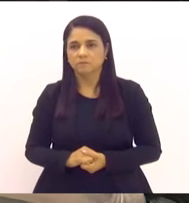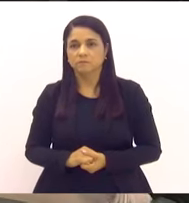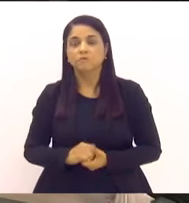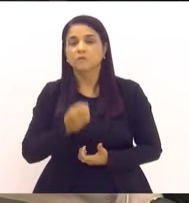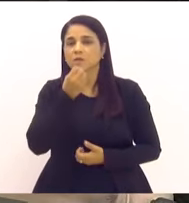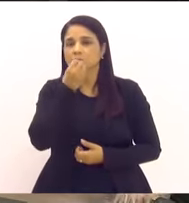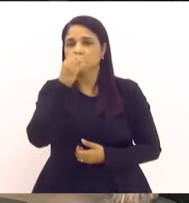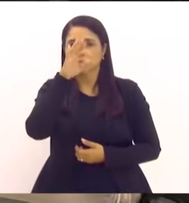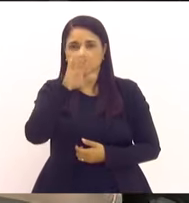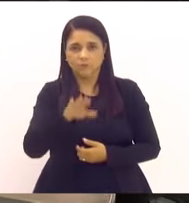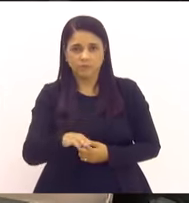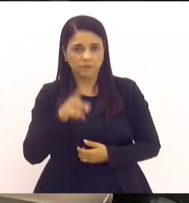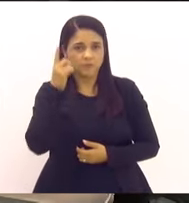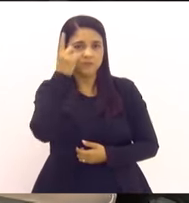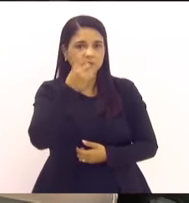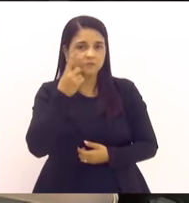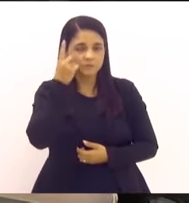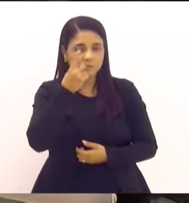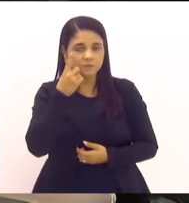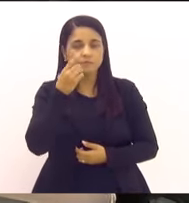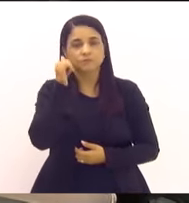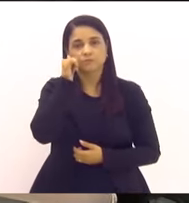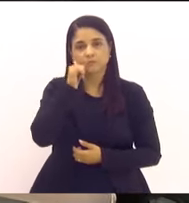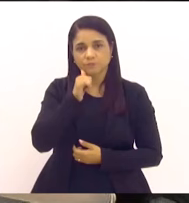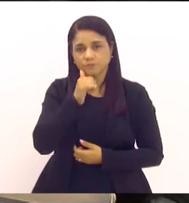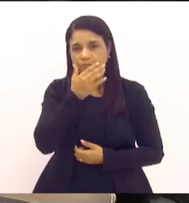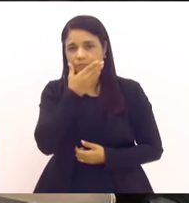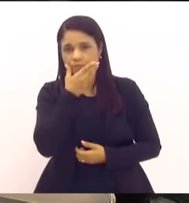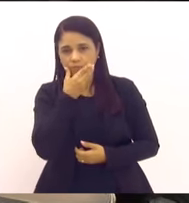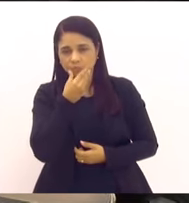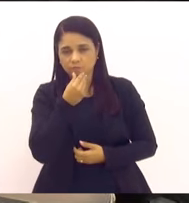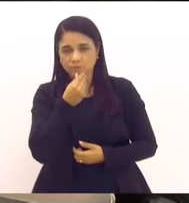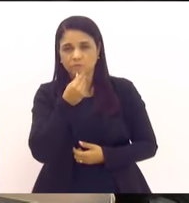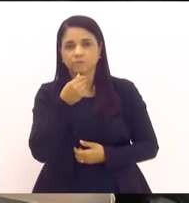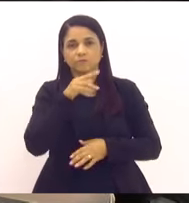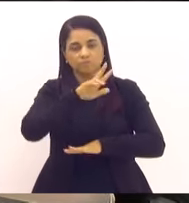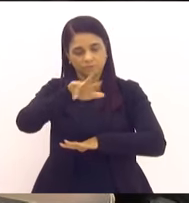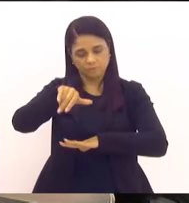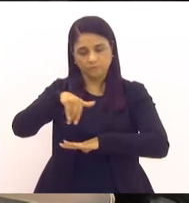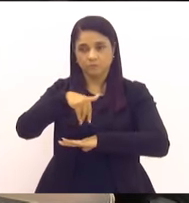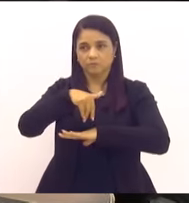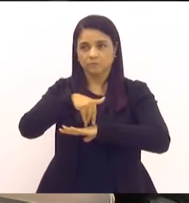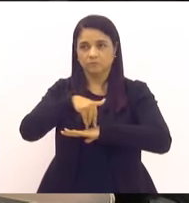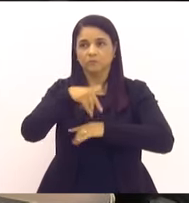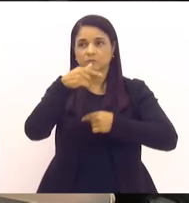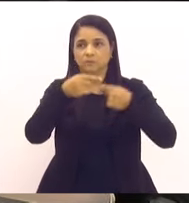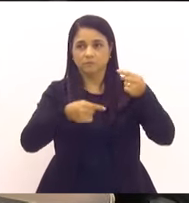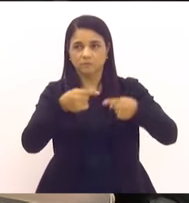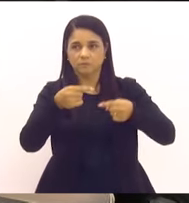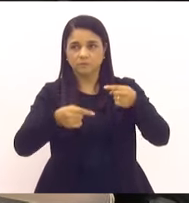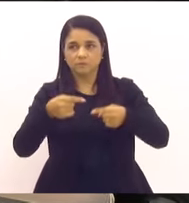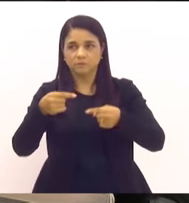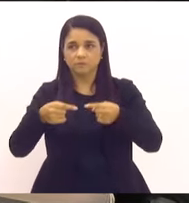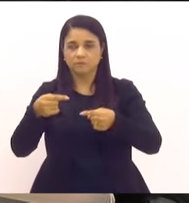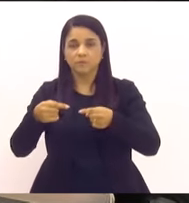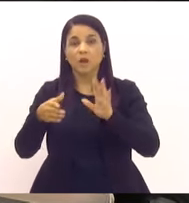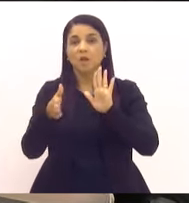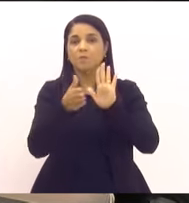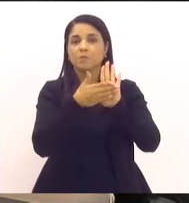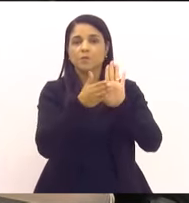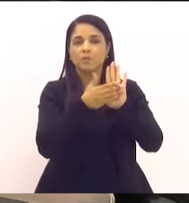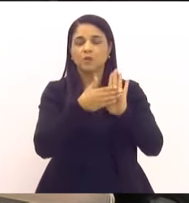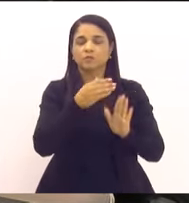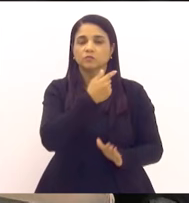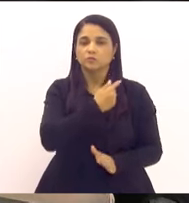Boa tarde, deputados. Boa tarde, deputadas. Venho à tribuna para debater a proposta do